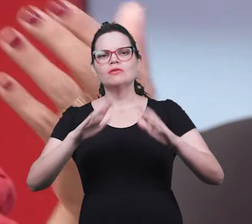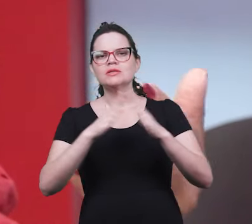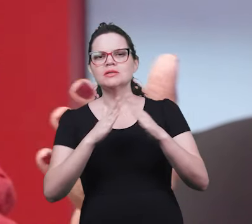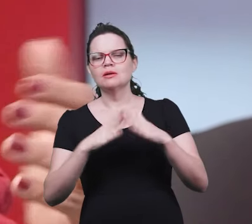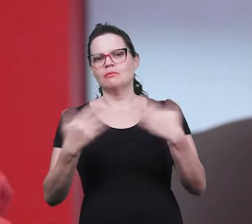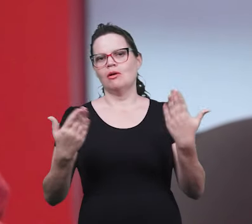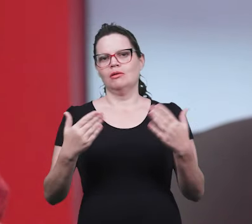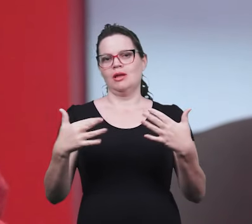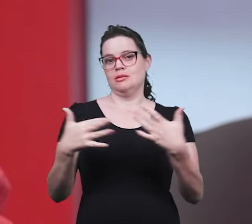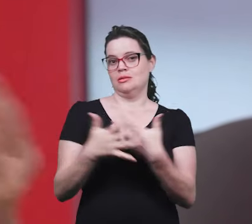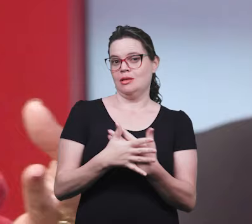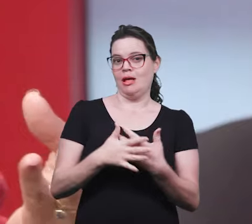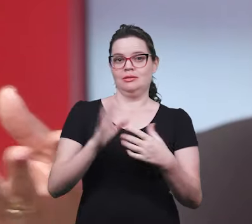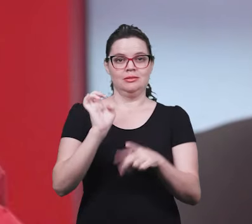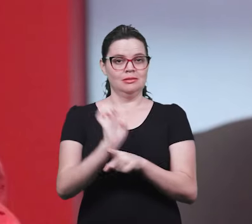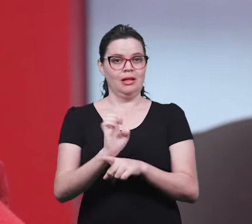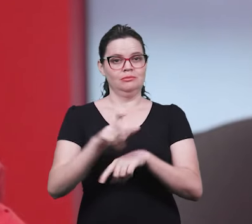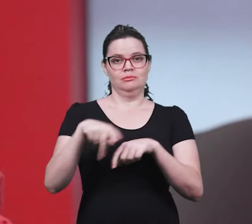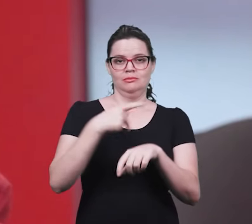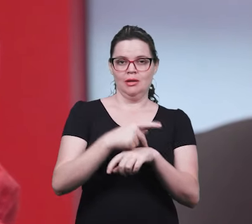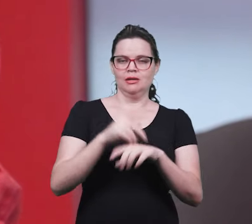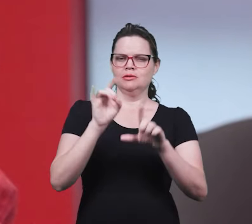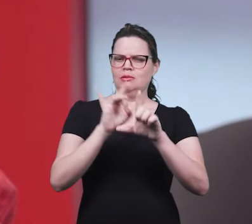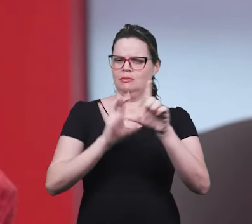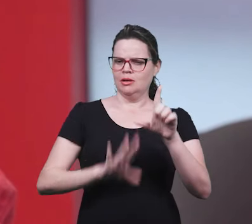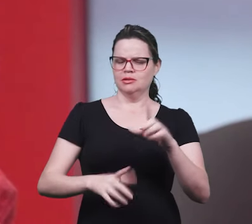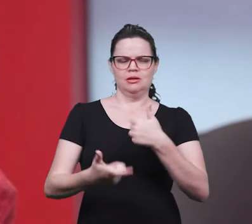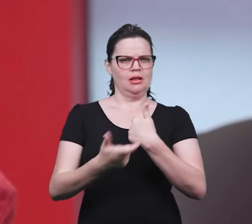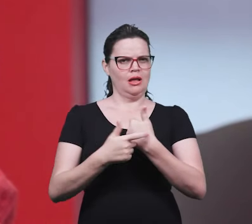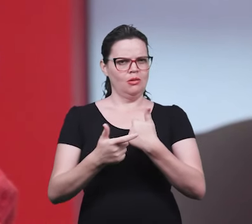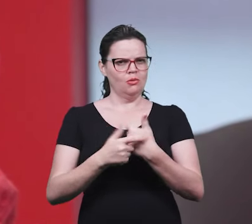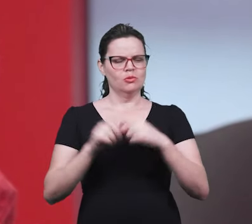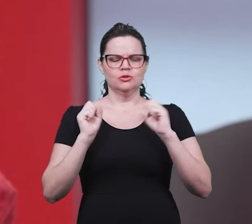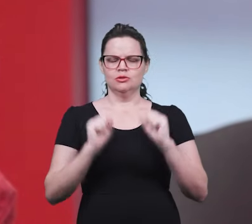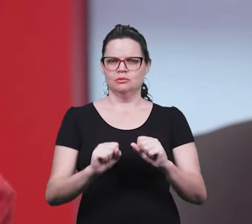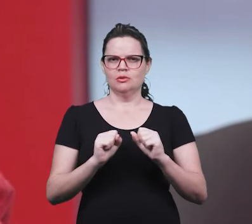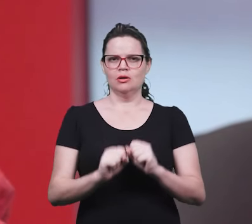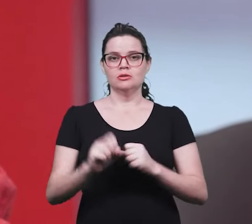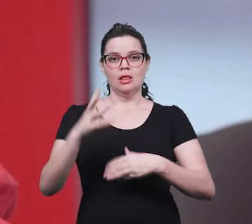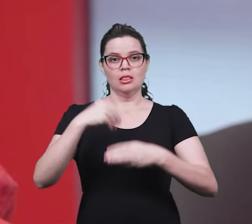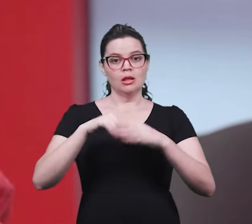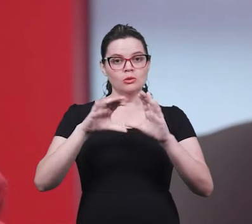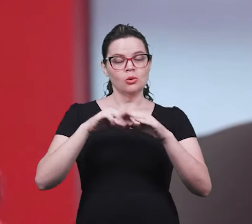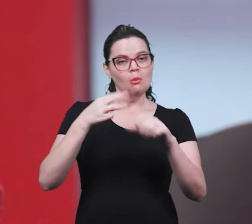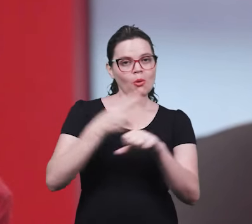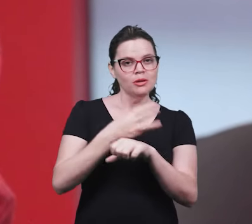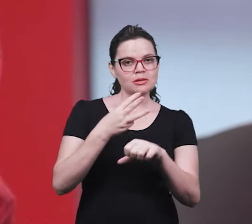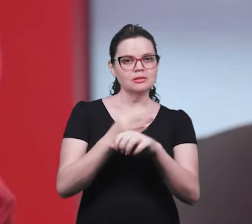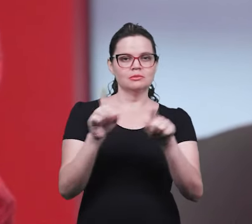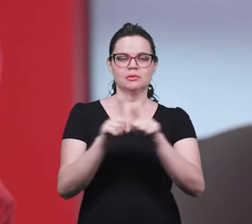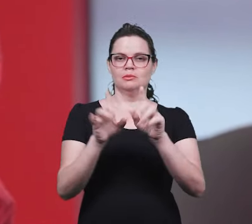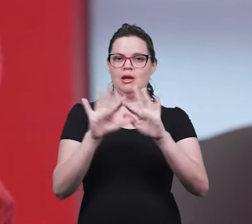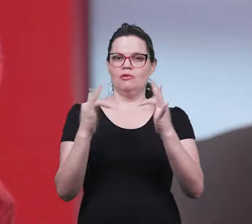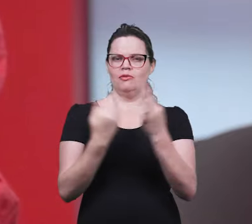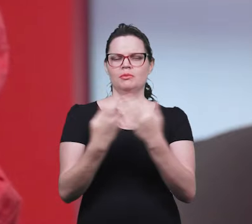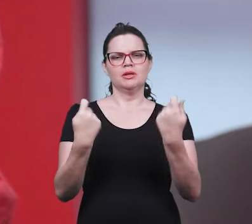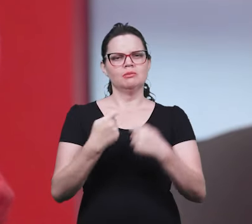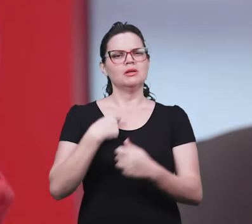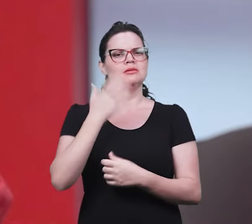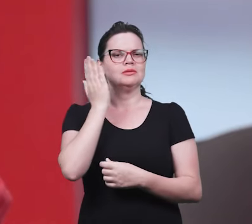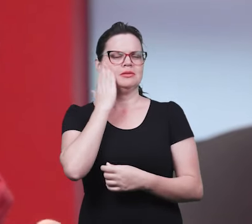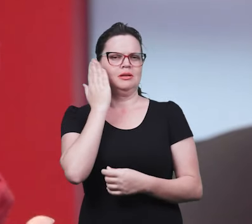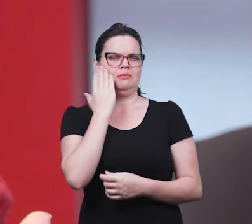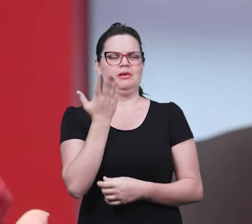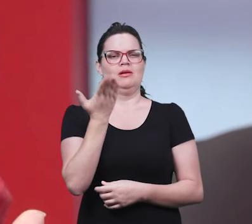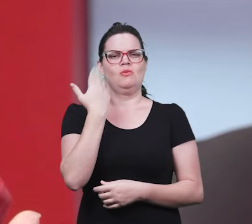estado, país. Curta, compartilhe esse episódio em seus grupos e com aquelas famílias que também precisam dessas orientações.